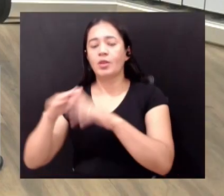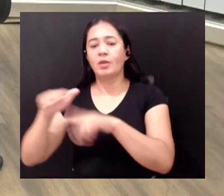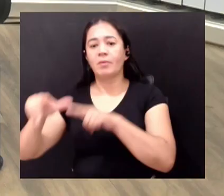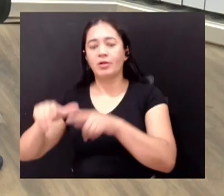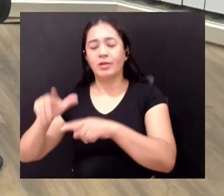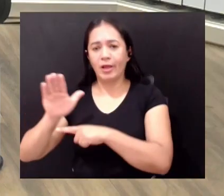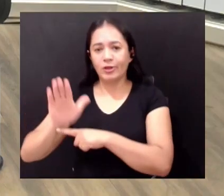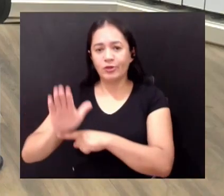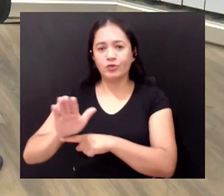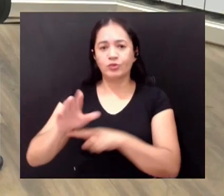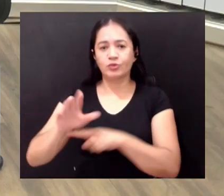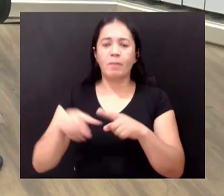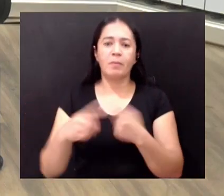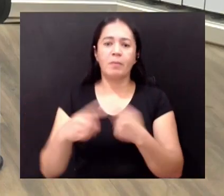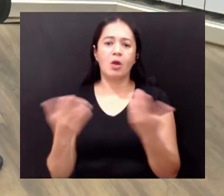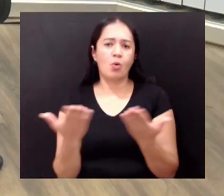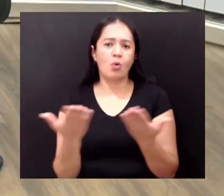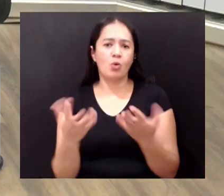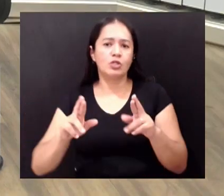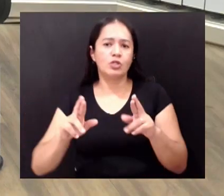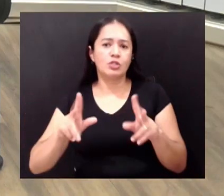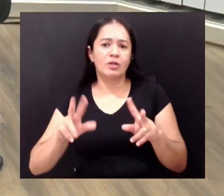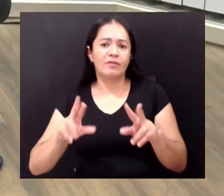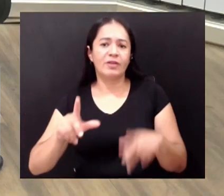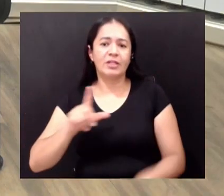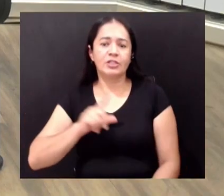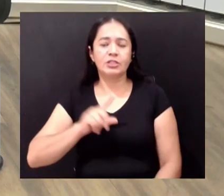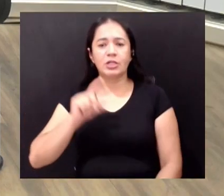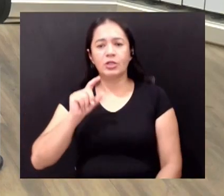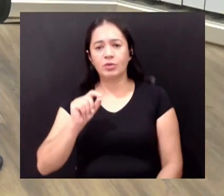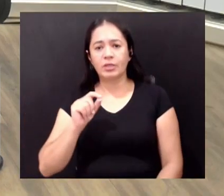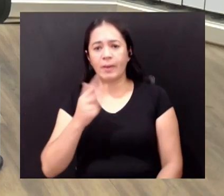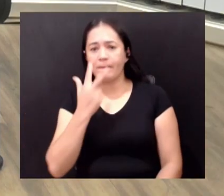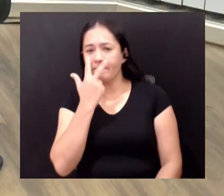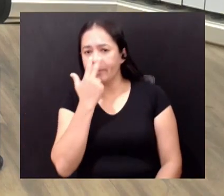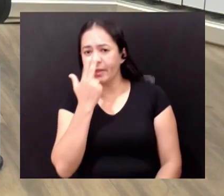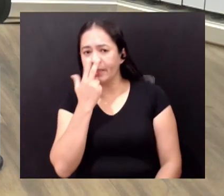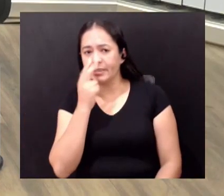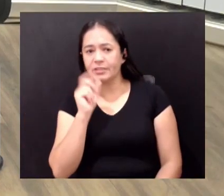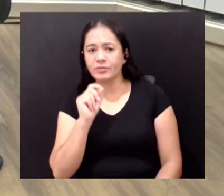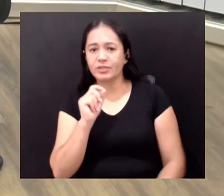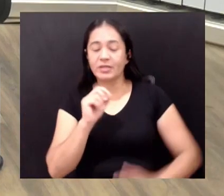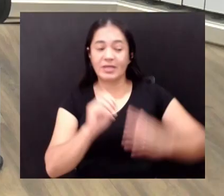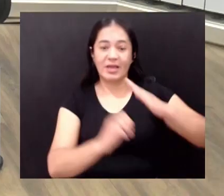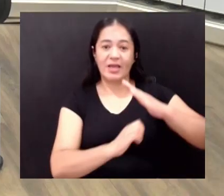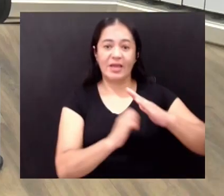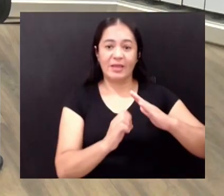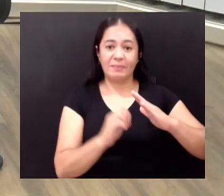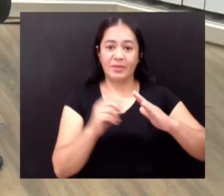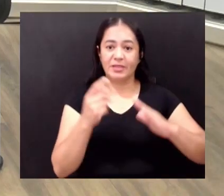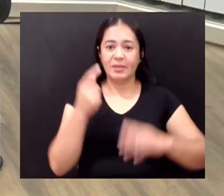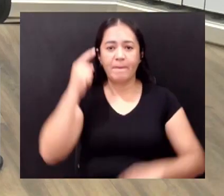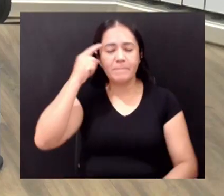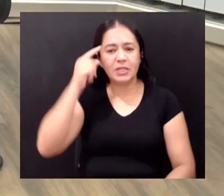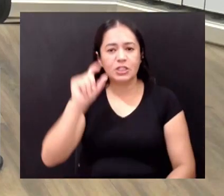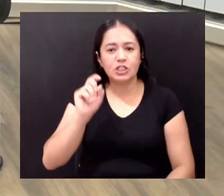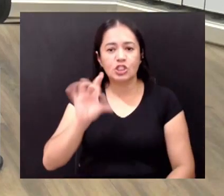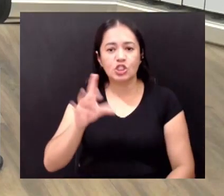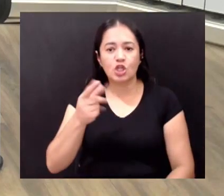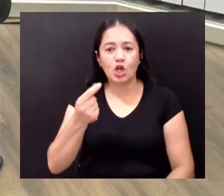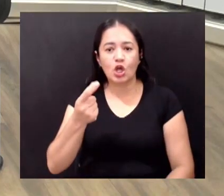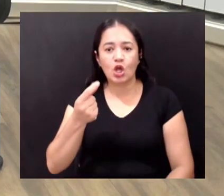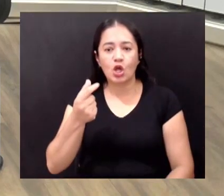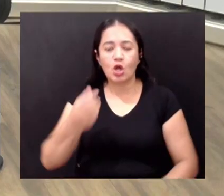hoje? Porque assim, parece que a empresa já não olha mais por esse lado, né? Pensando financeiramente, algumas economias